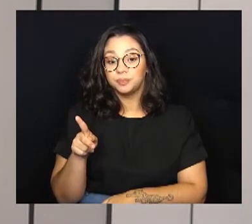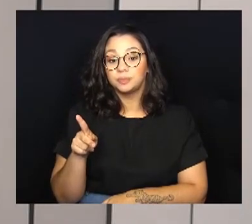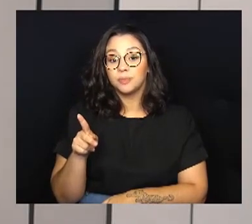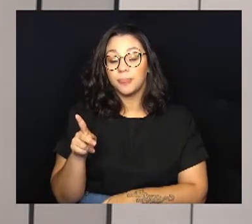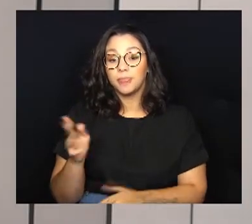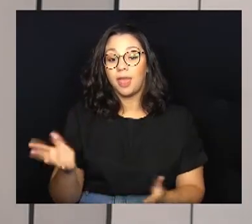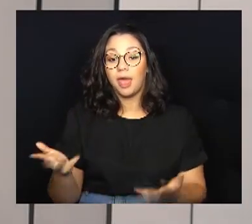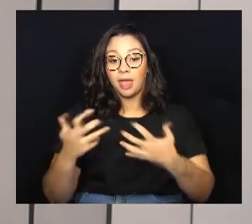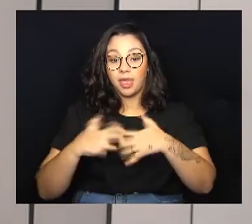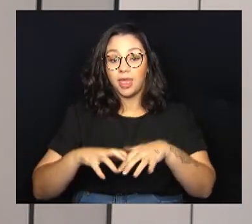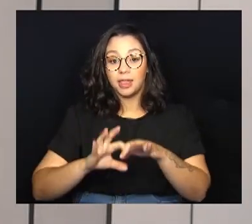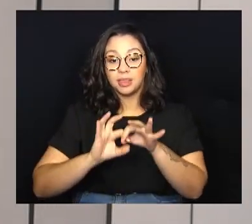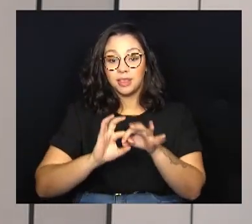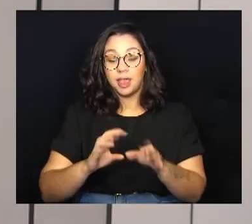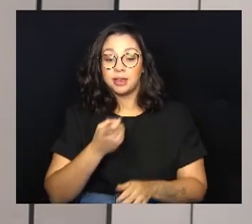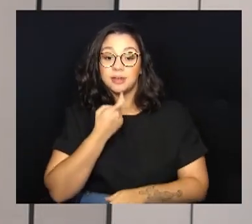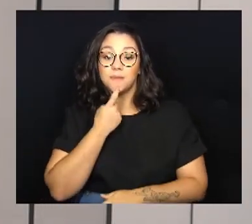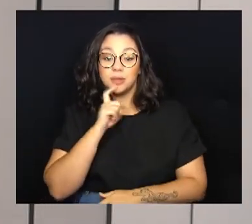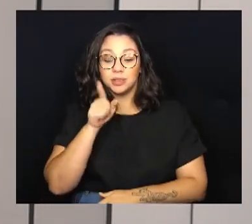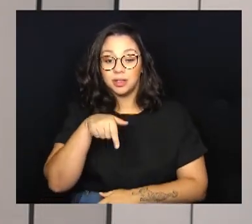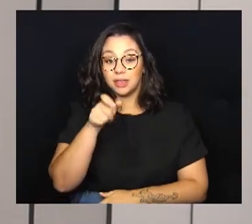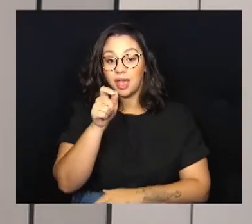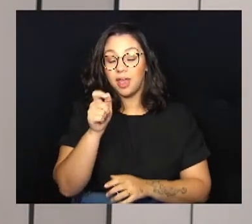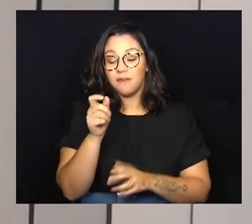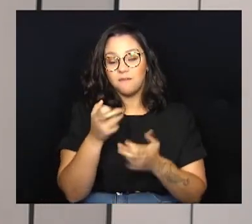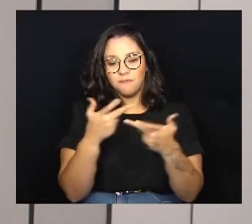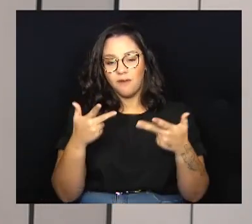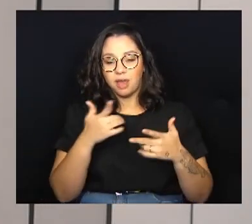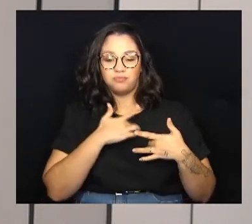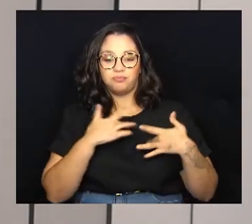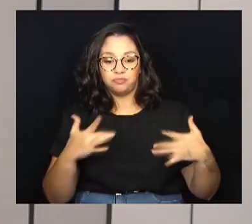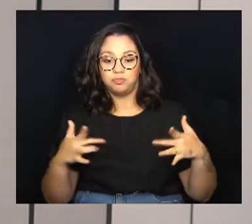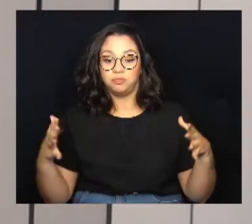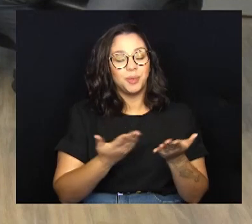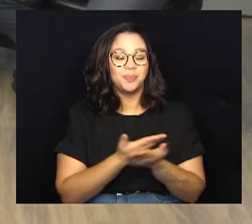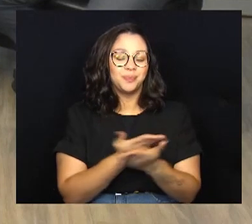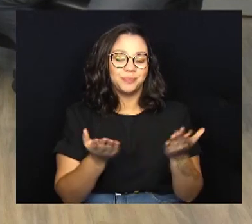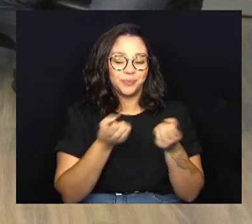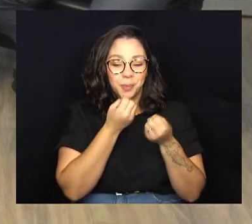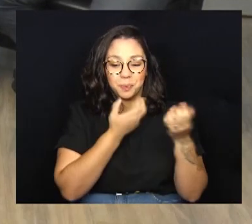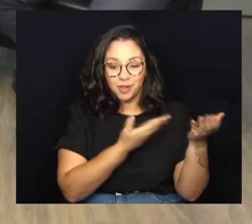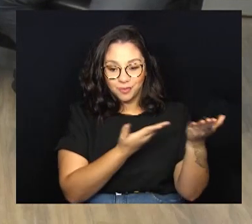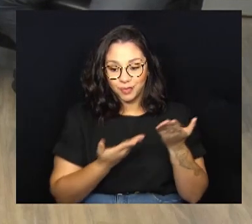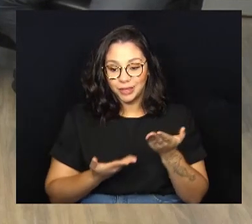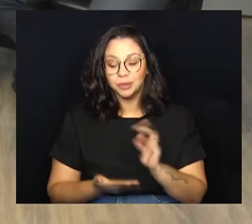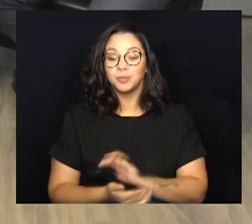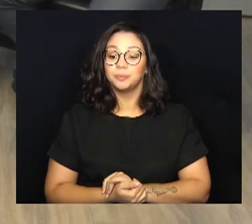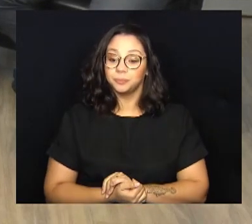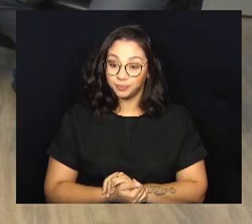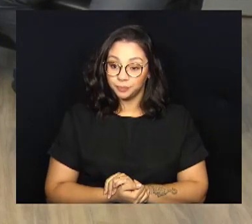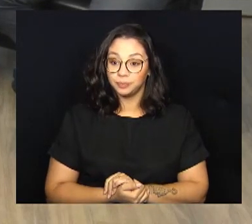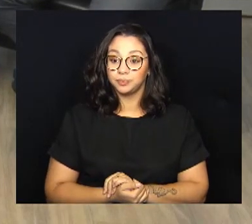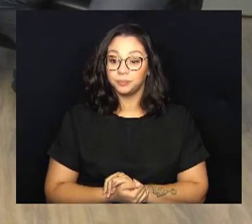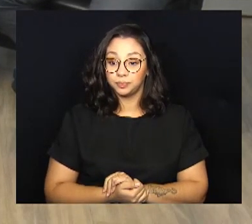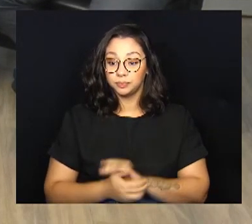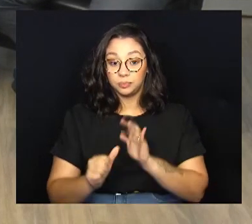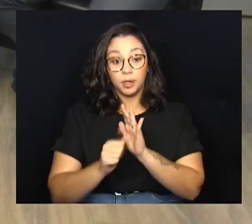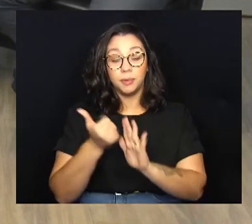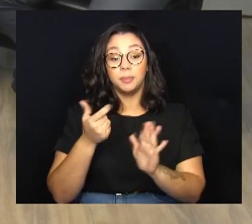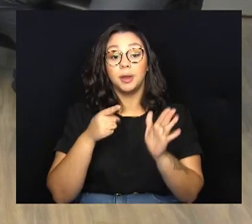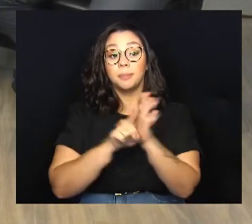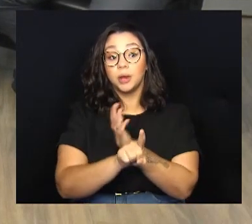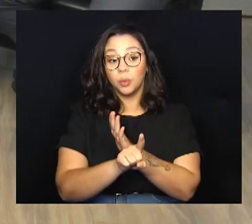sobre drogas? No Questão de Ordem de hoje, para fazer essa reflexão, nós convidamos o presidente da Comissão de Política